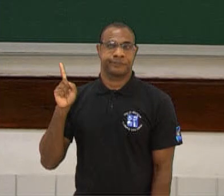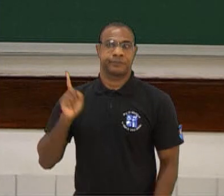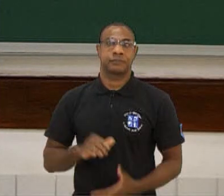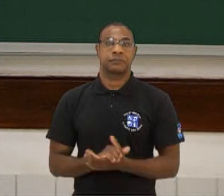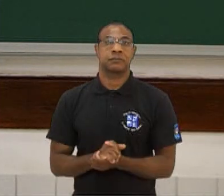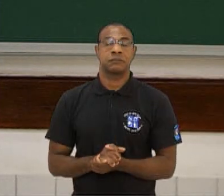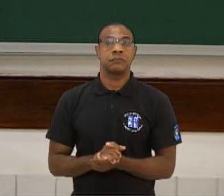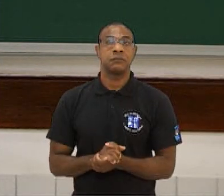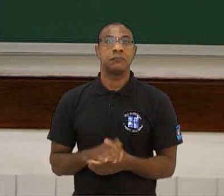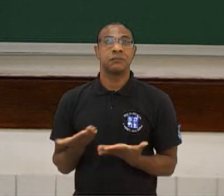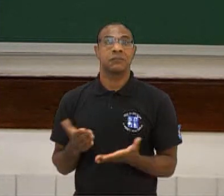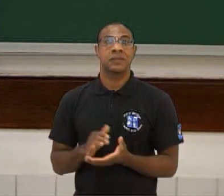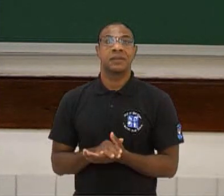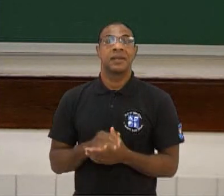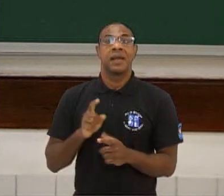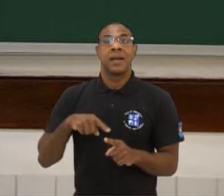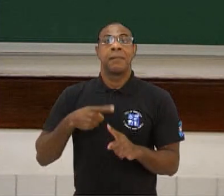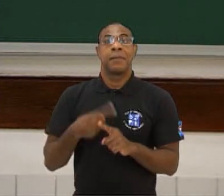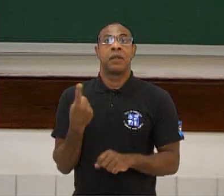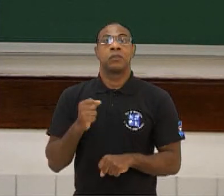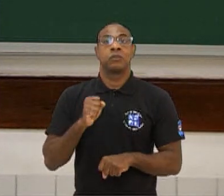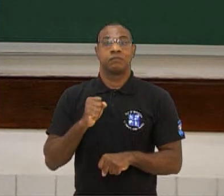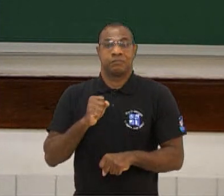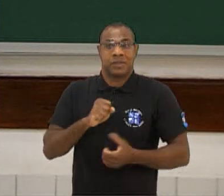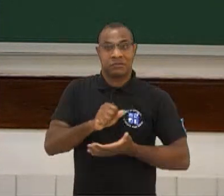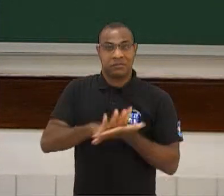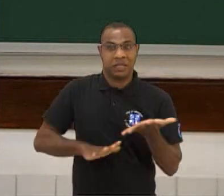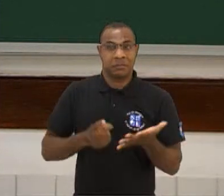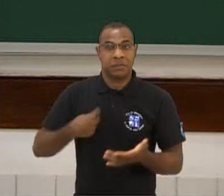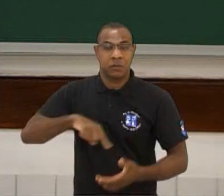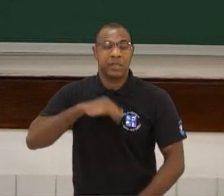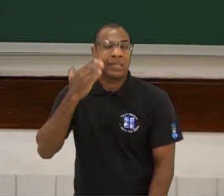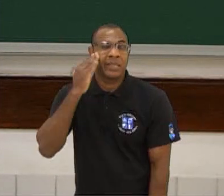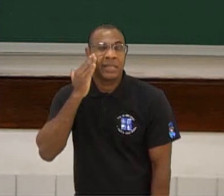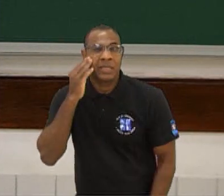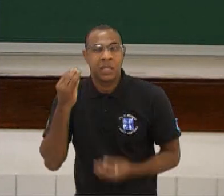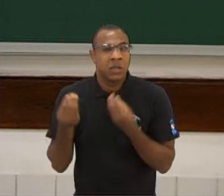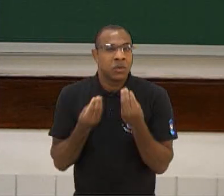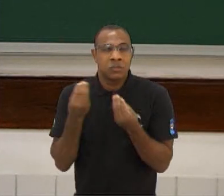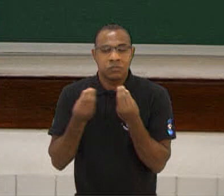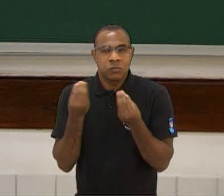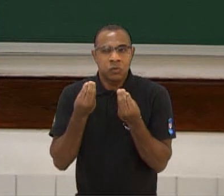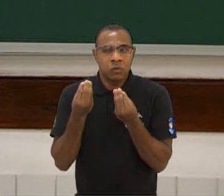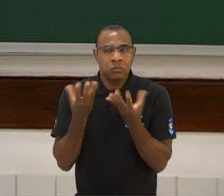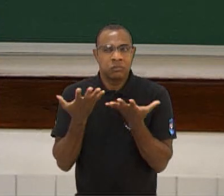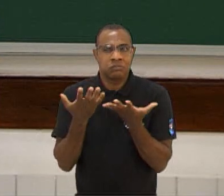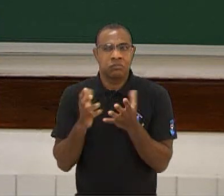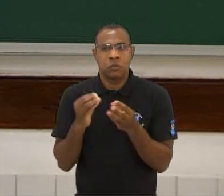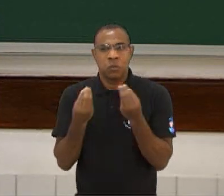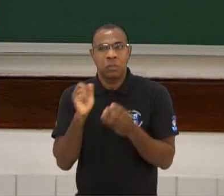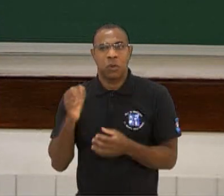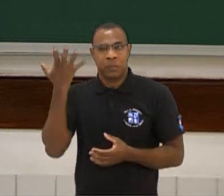então, mais um exercício para a gente poder entender, ver aqui como é que funciona essa questão de ação e reação, gente. Olha aqui,